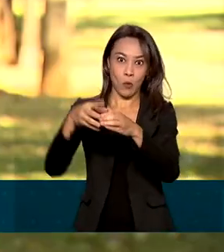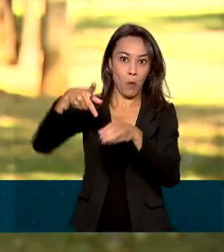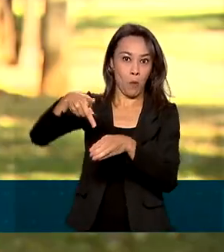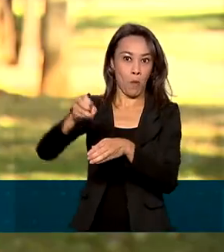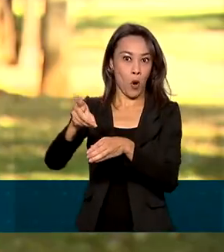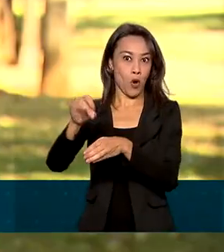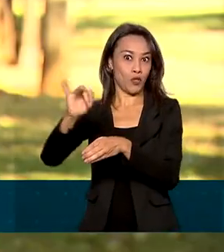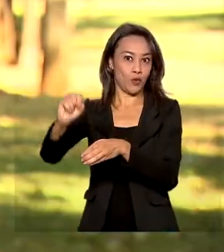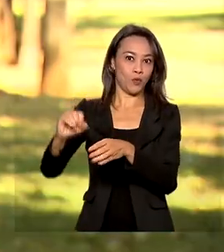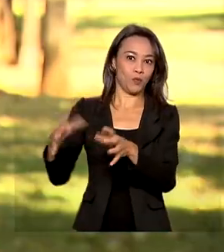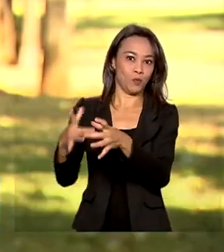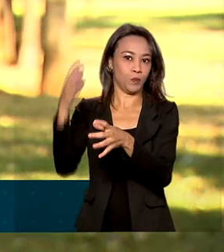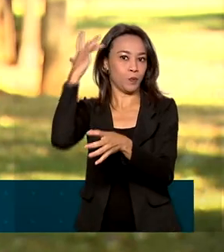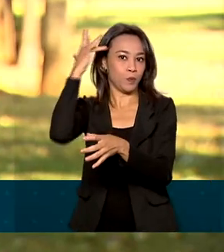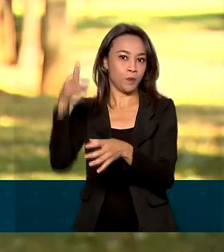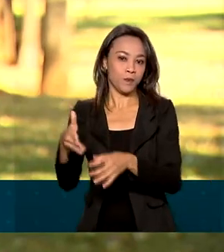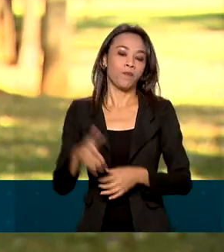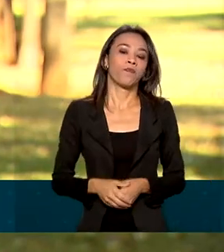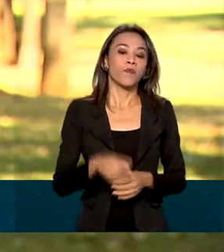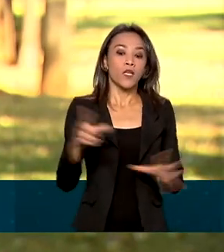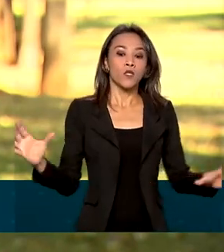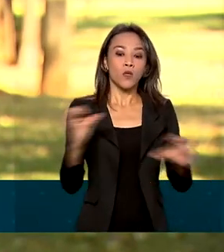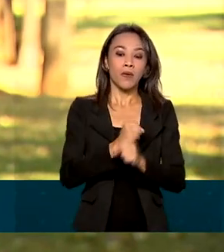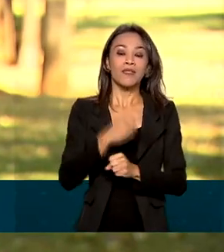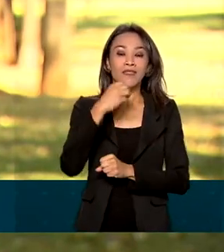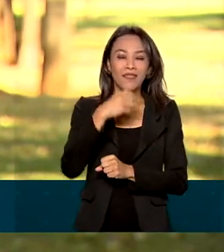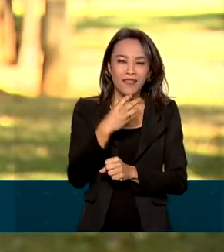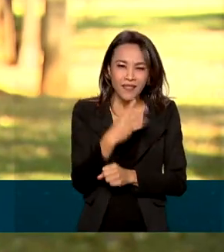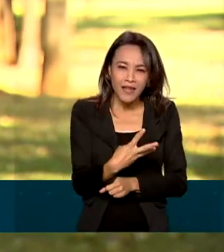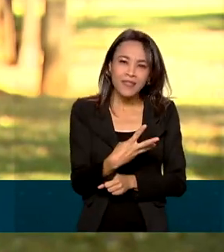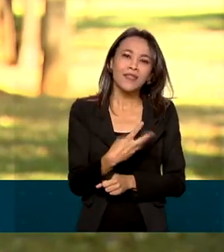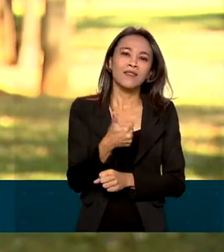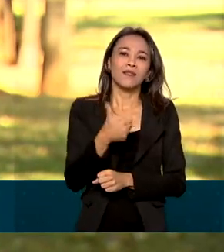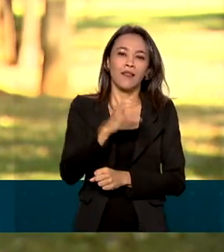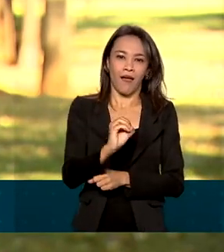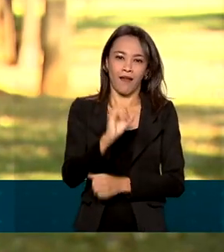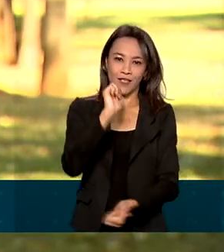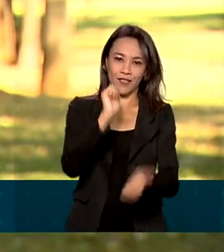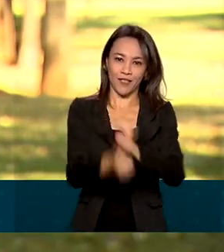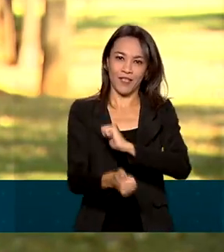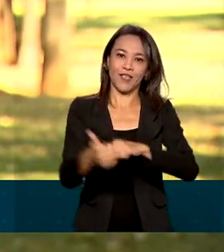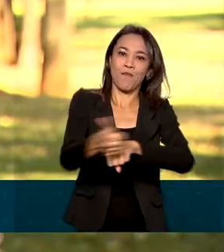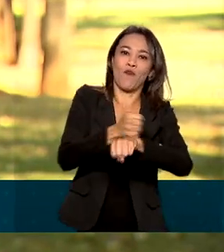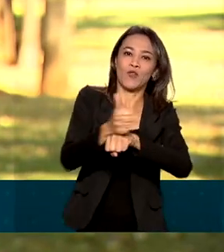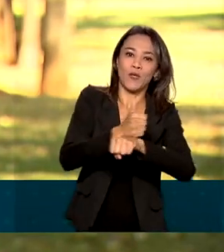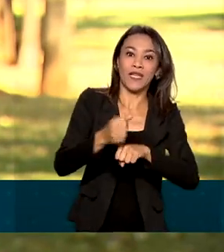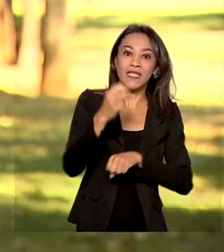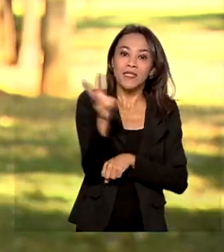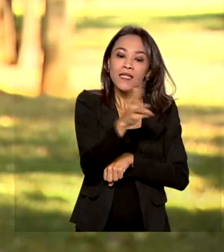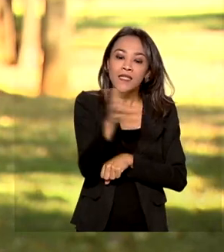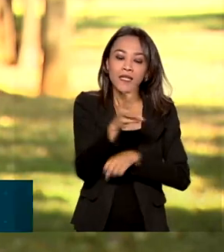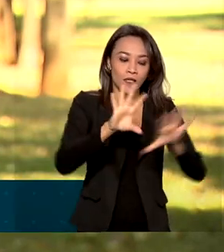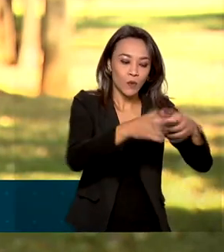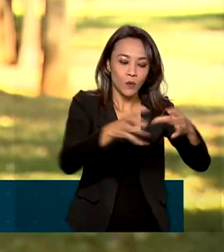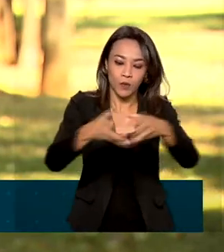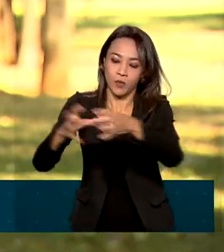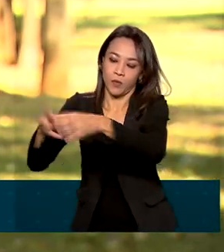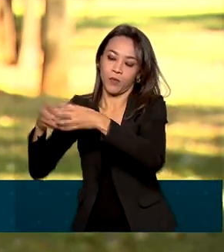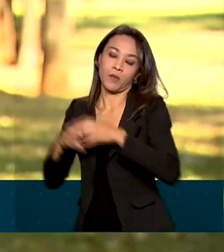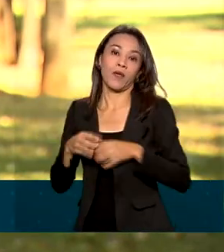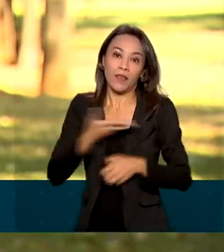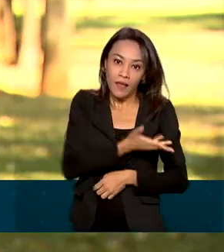em Tokyo a delegação brasileira terá até 310 atletas competindo em 33 modalidades desses